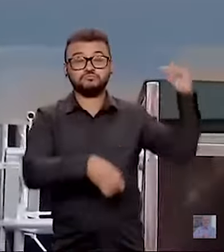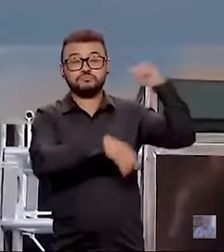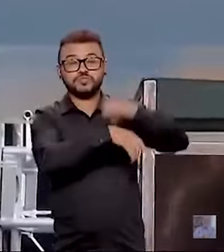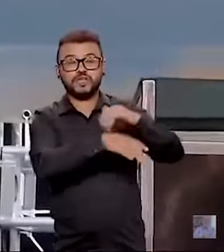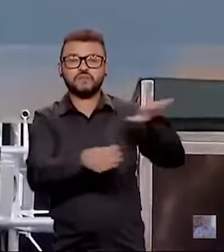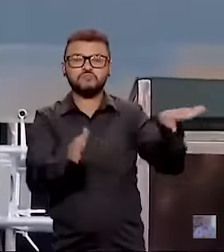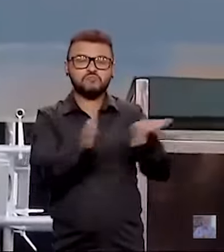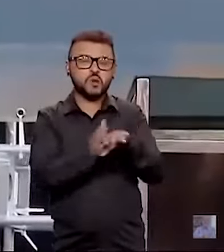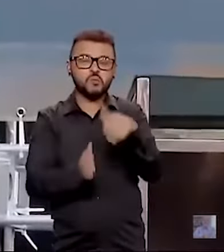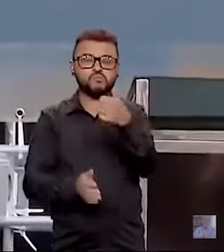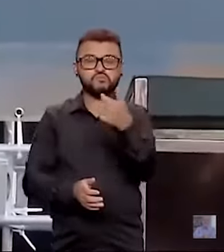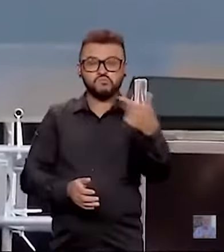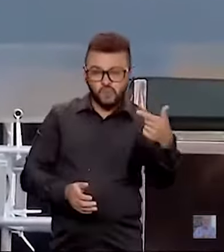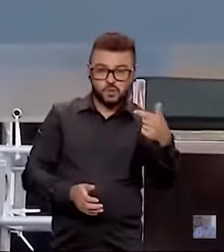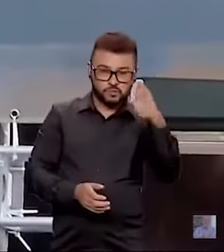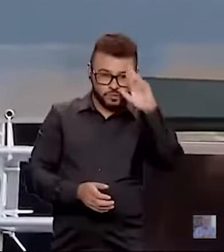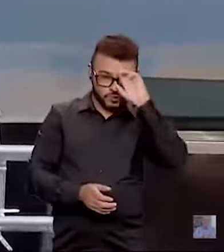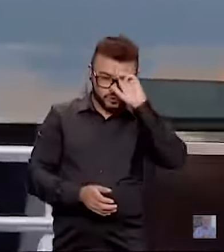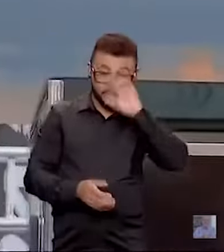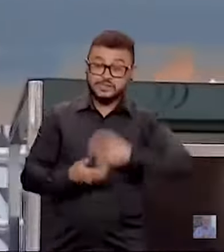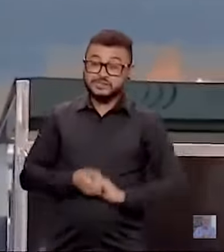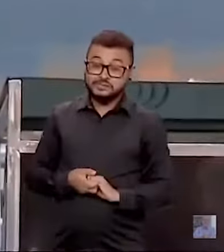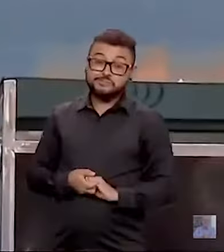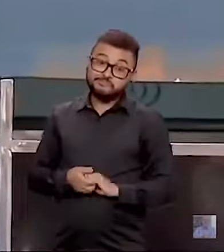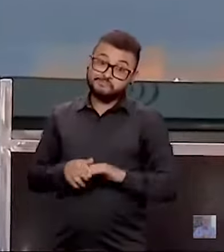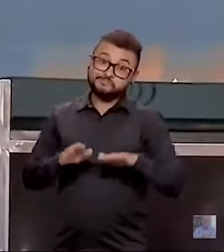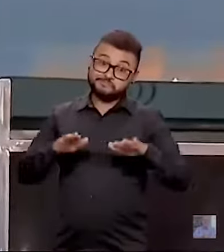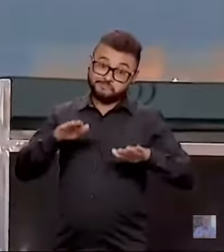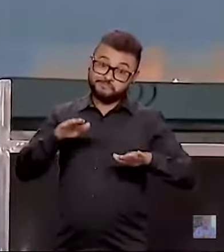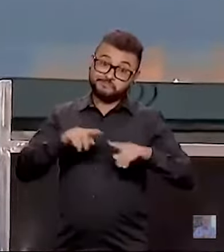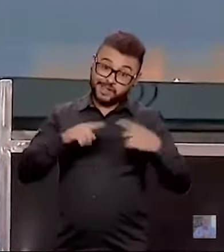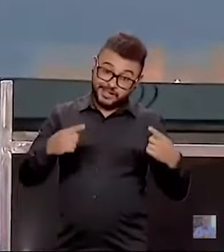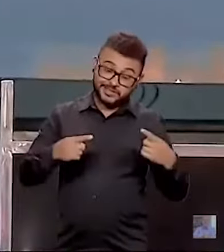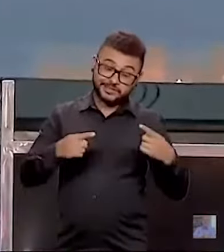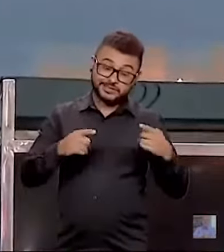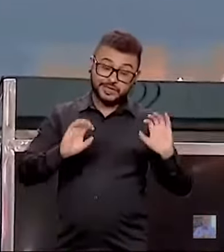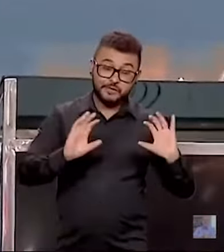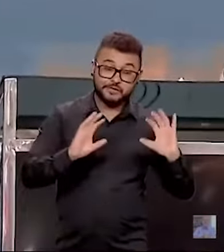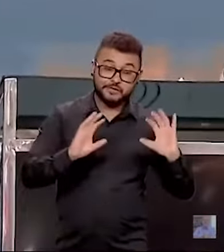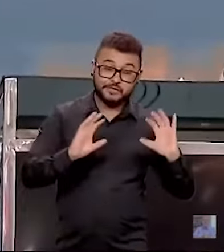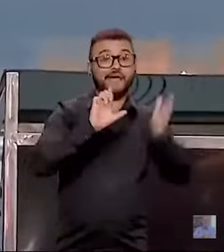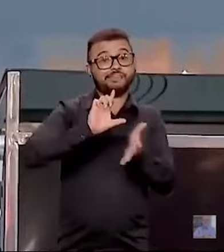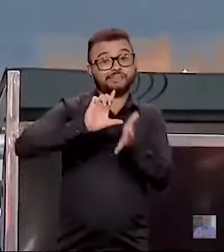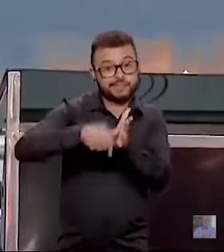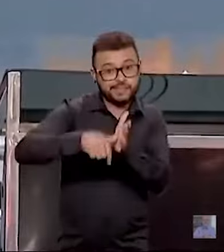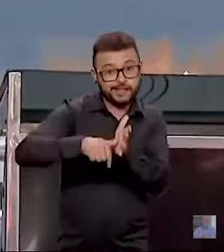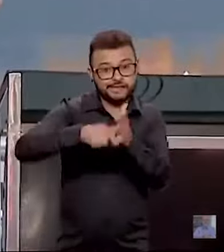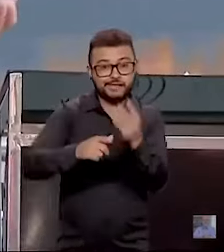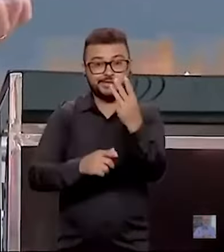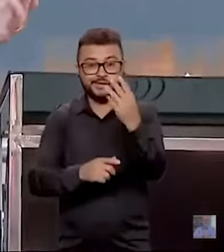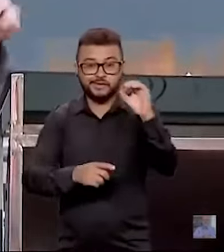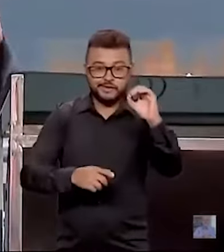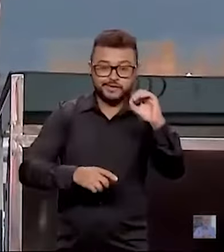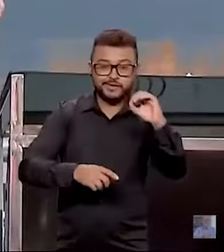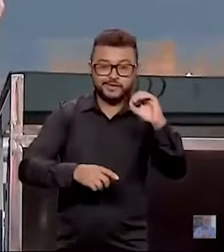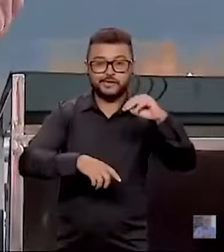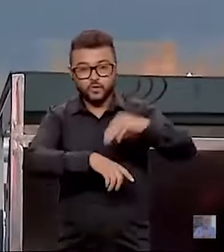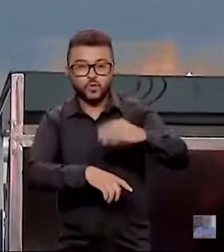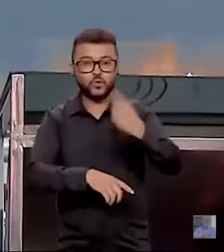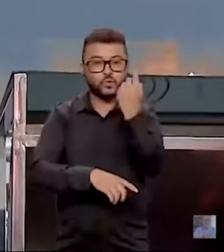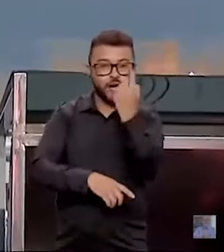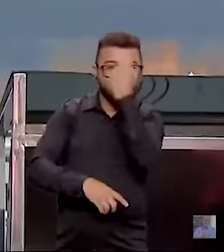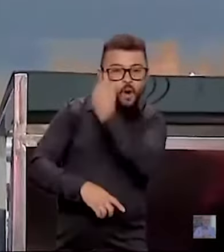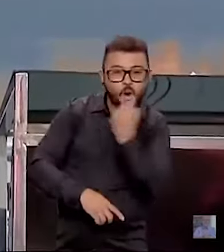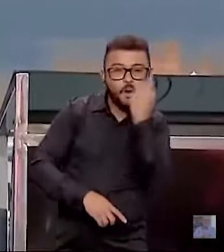gente fosse estar aqui uma meio-dia. Mas como todos os eventos que a gente faz vai atrasando meia hora,